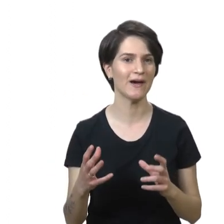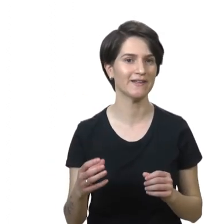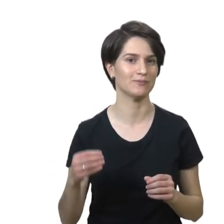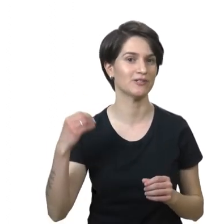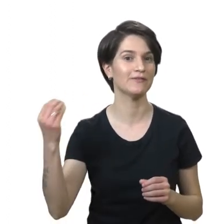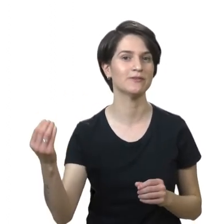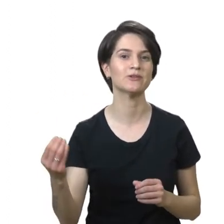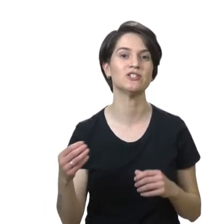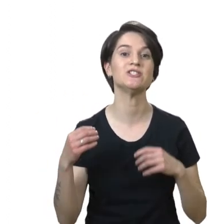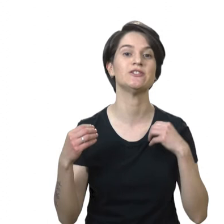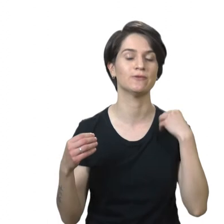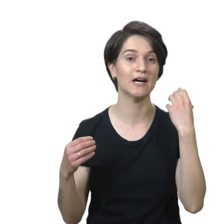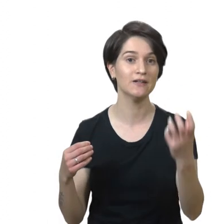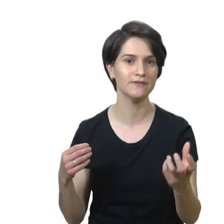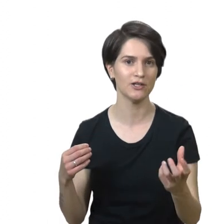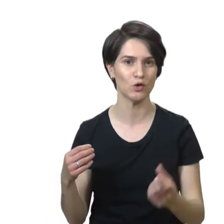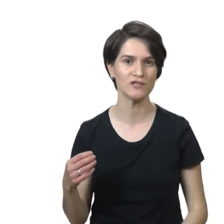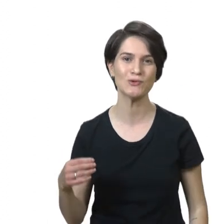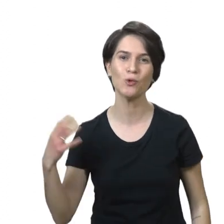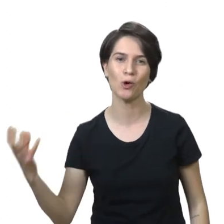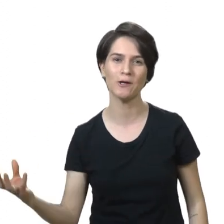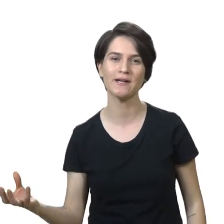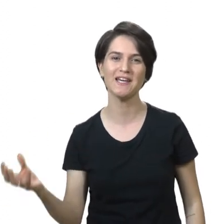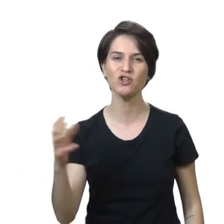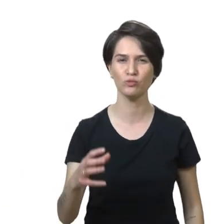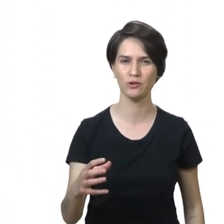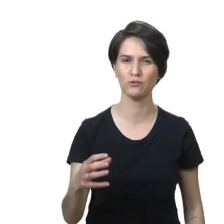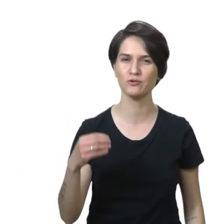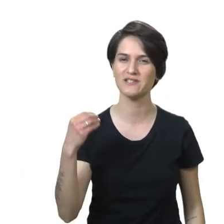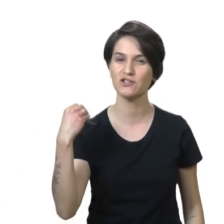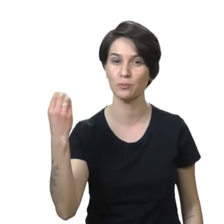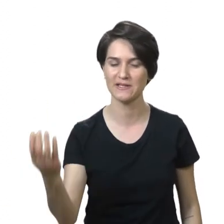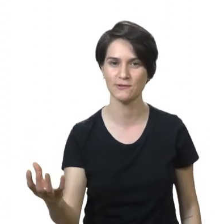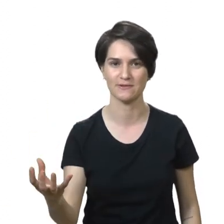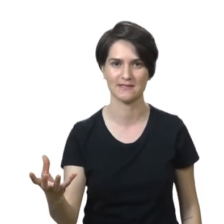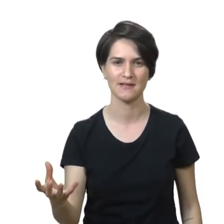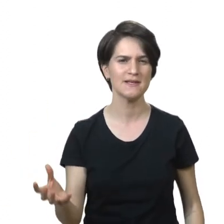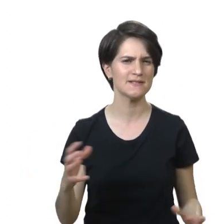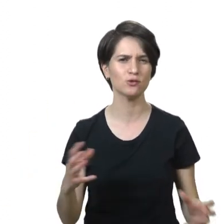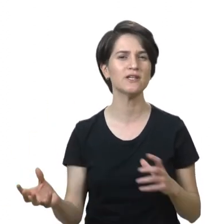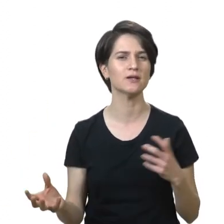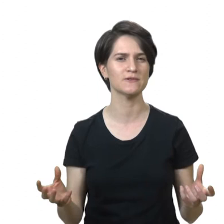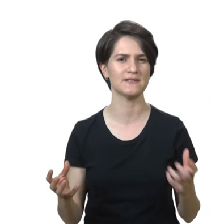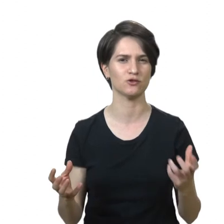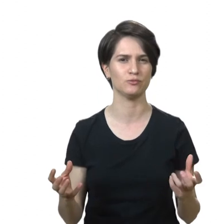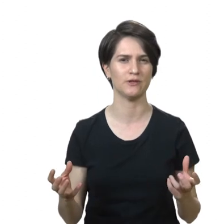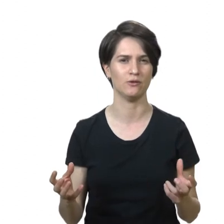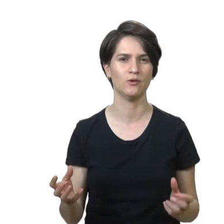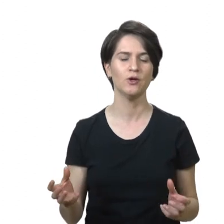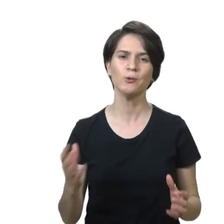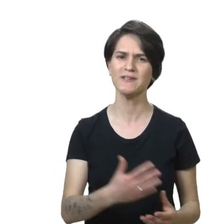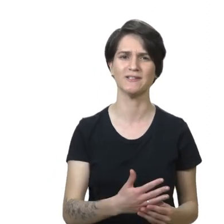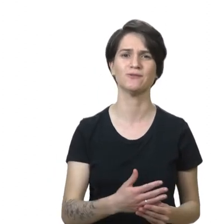está incorreta, porque afirma que o adjetivo anfitriões concorda em número com o substantivo pessoas, sendo que ambos estão no